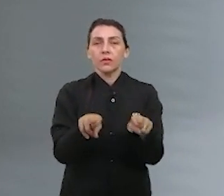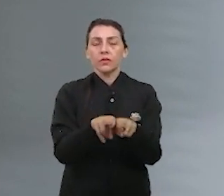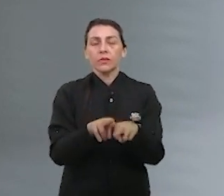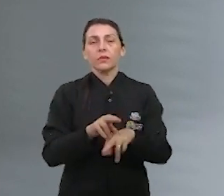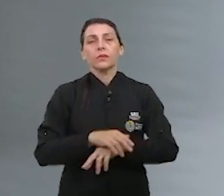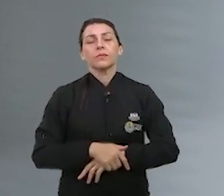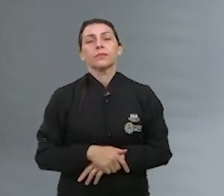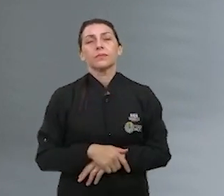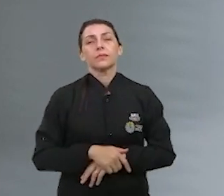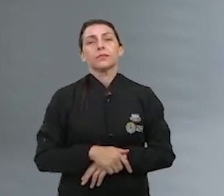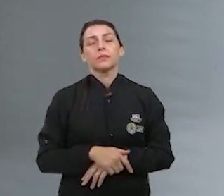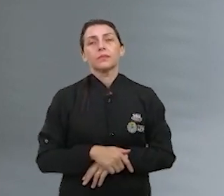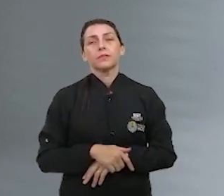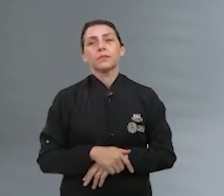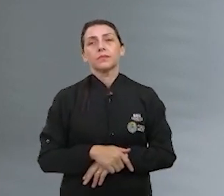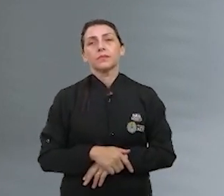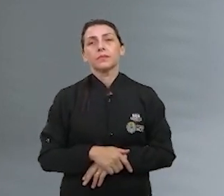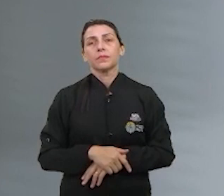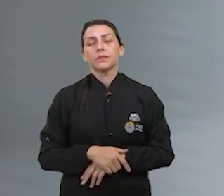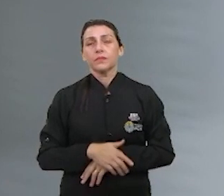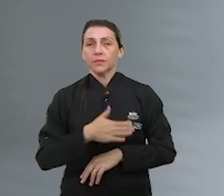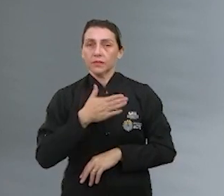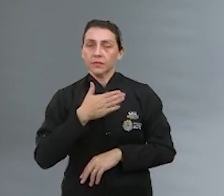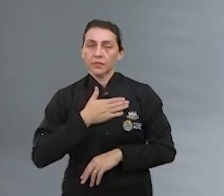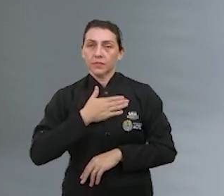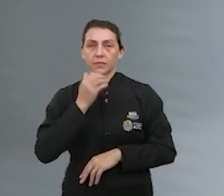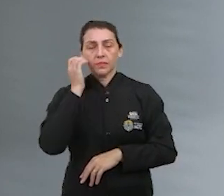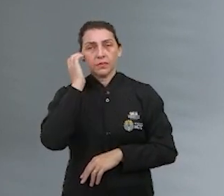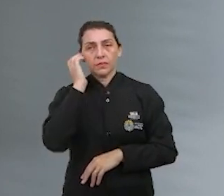ligado em série com o resistor. E o meu